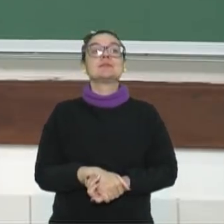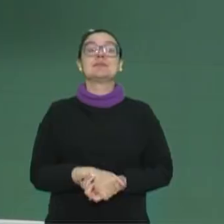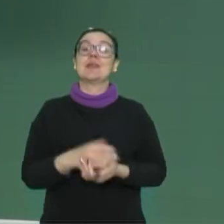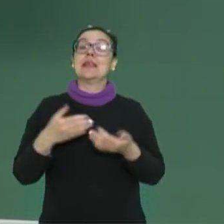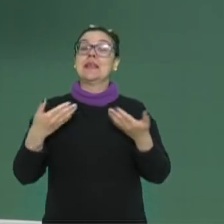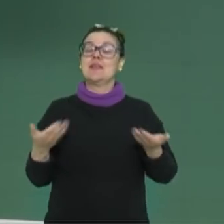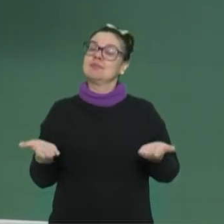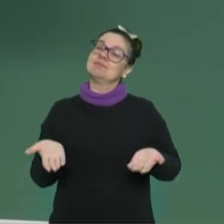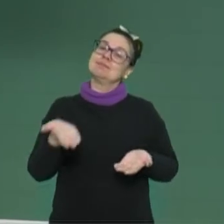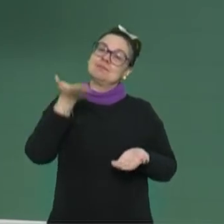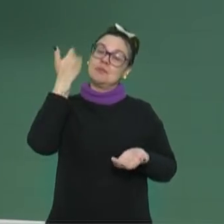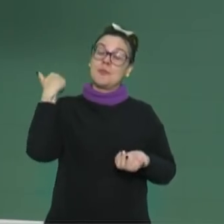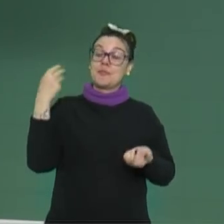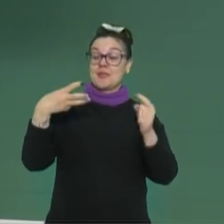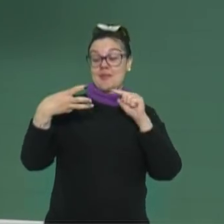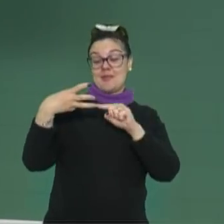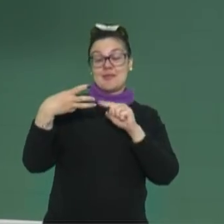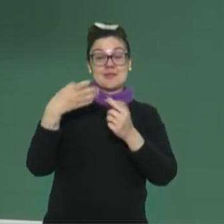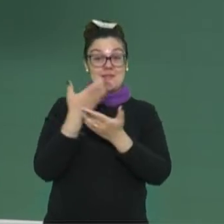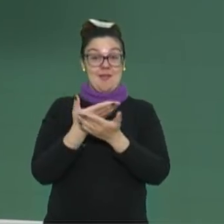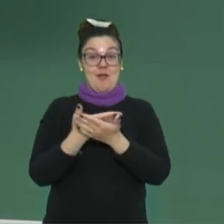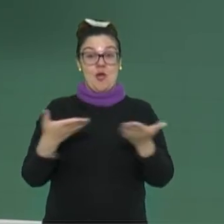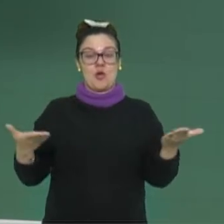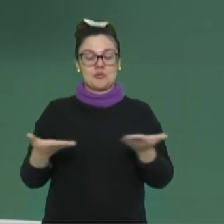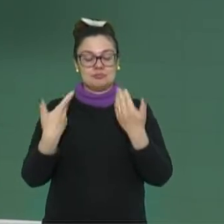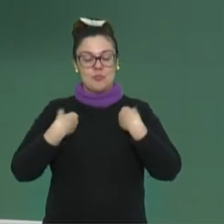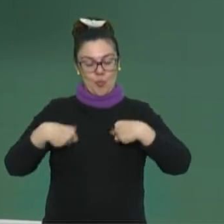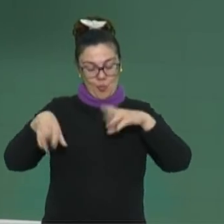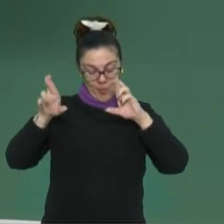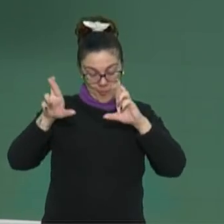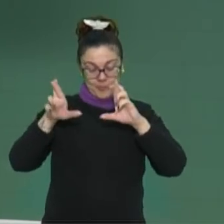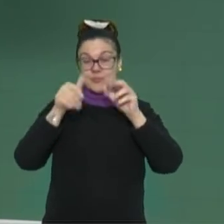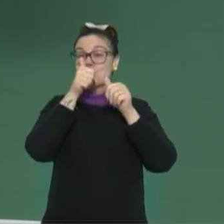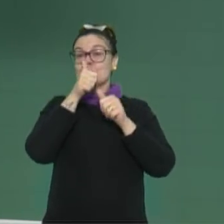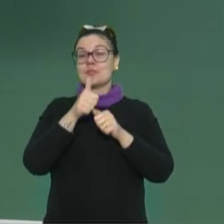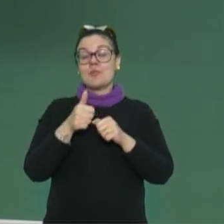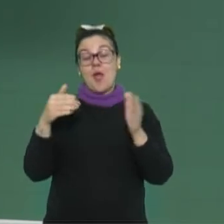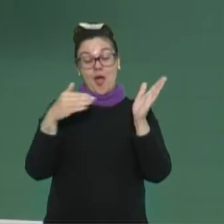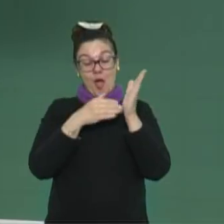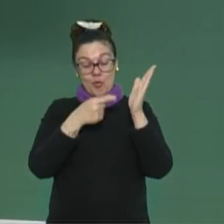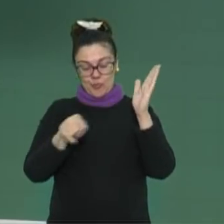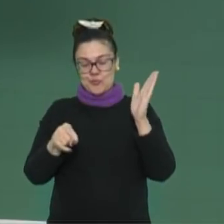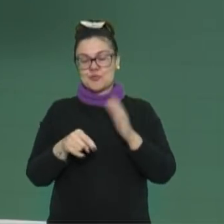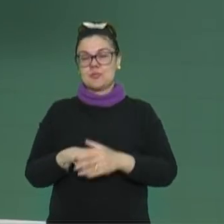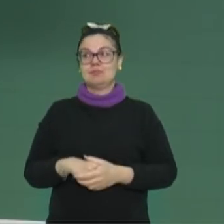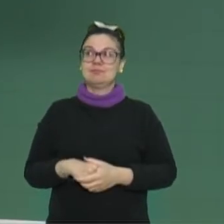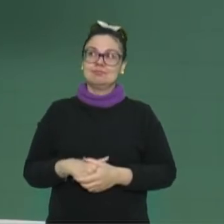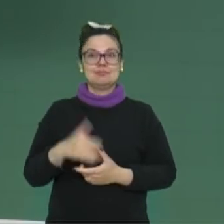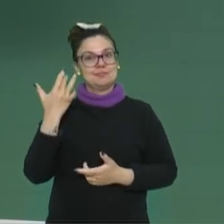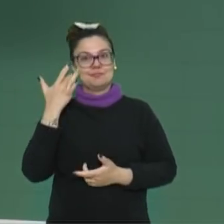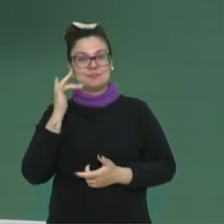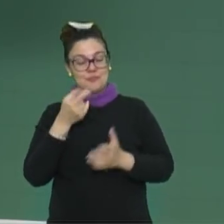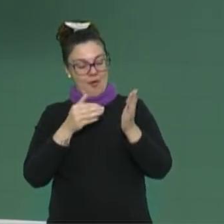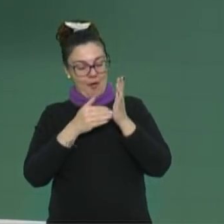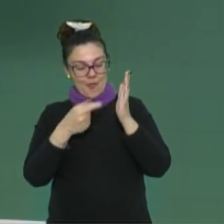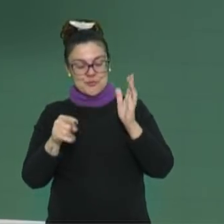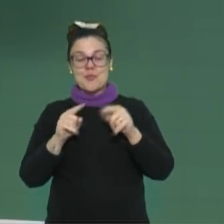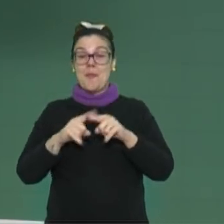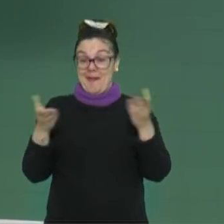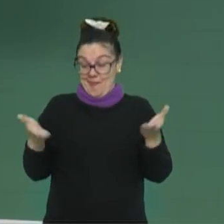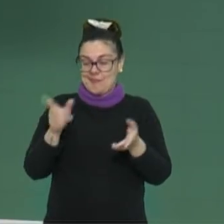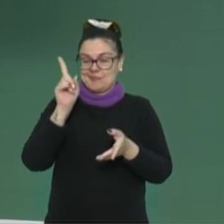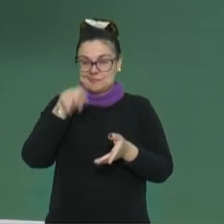lá. Terceira aula de bioética. Prometo que é a última, tá? Não sei se é a última, mas nesse momento é, tá bom?